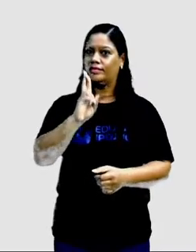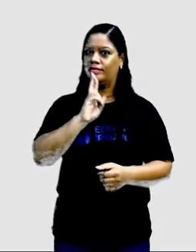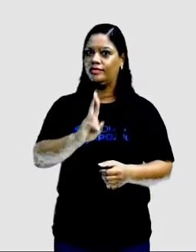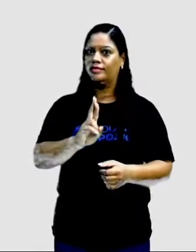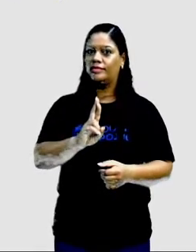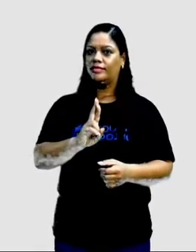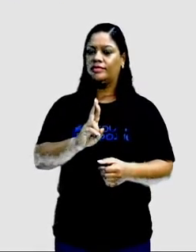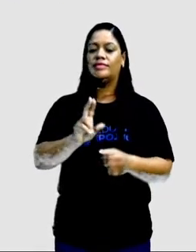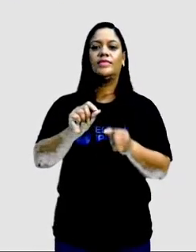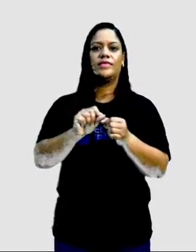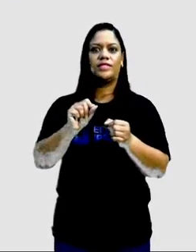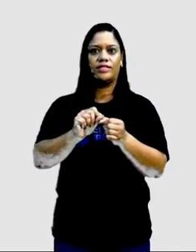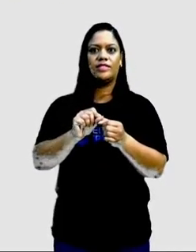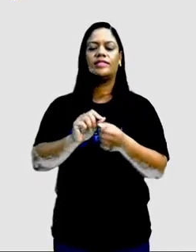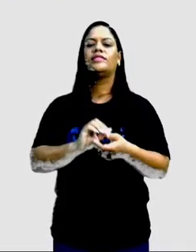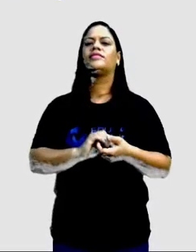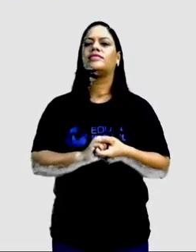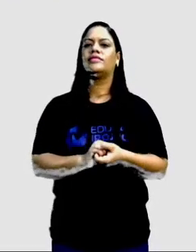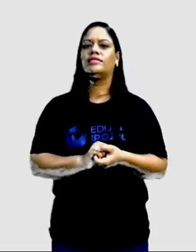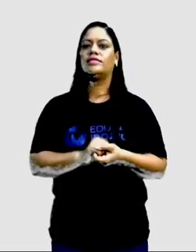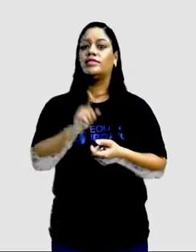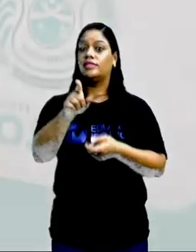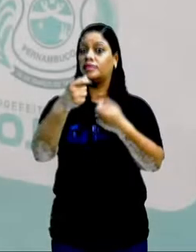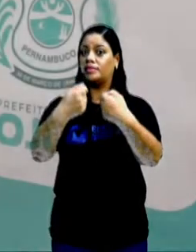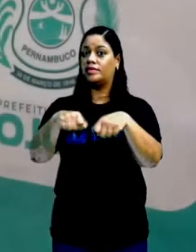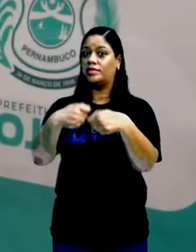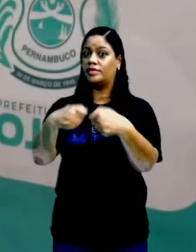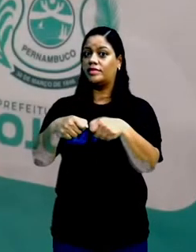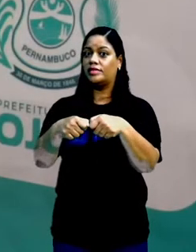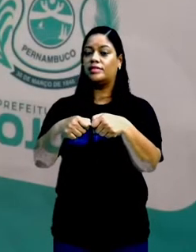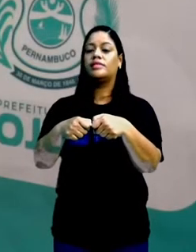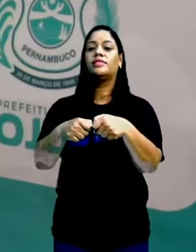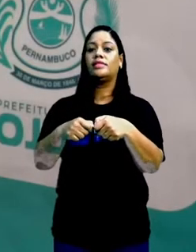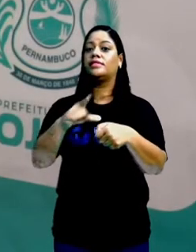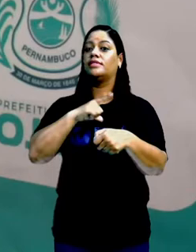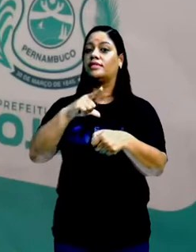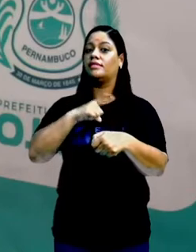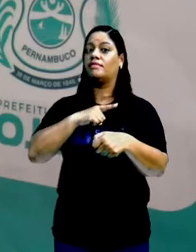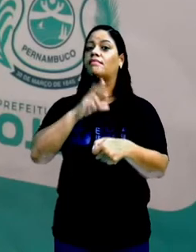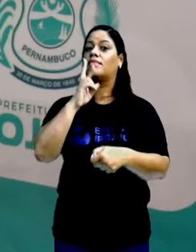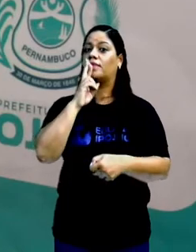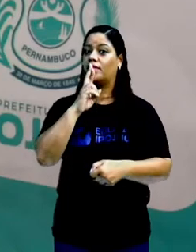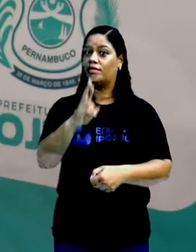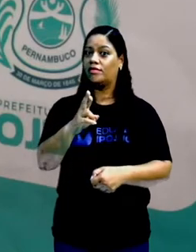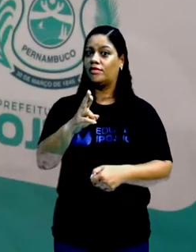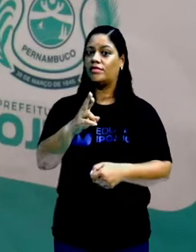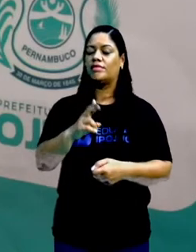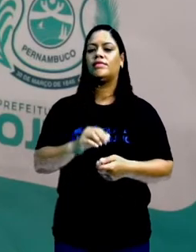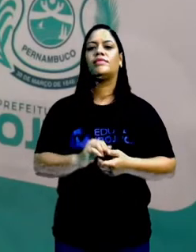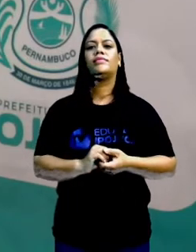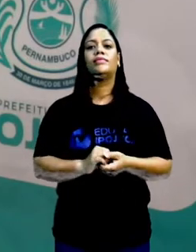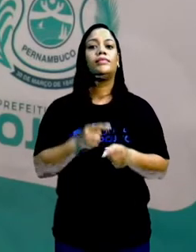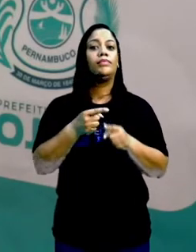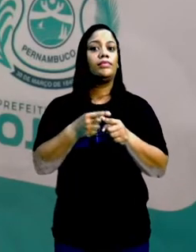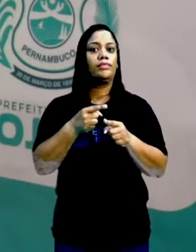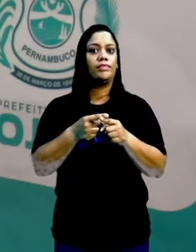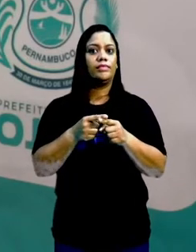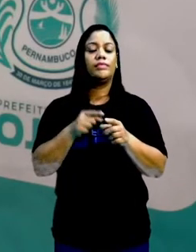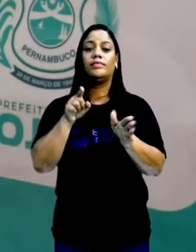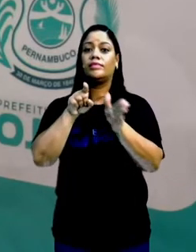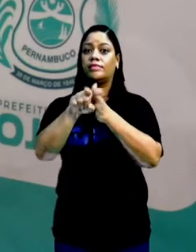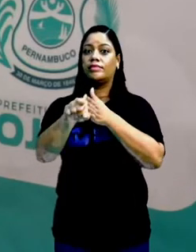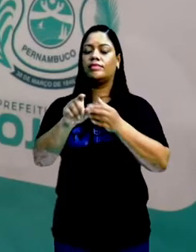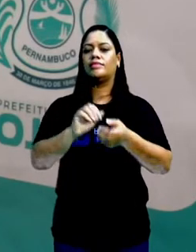situação, faz os cálculos, você precisa colocar a resposta correspondente. Porque aqui a